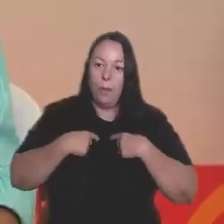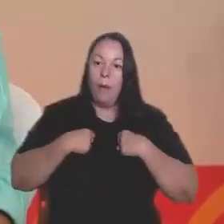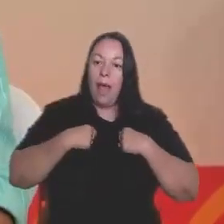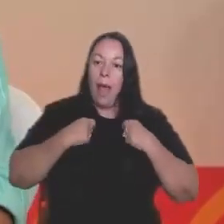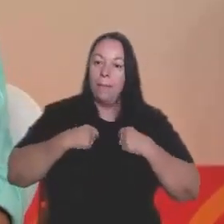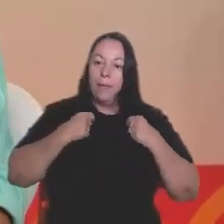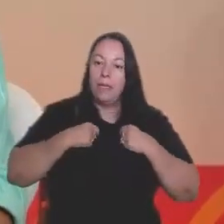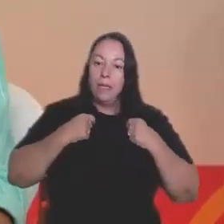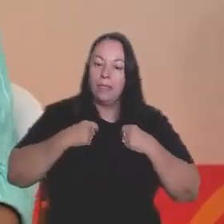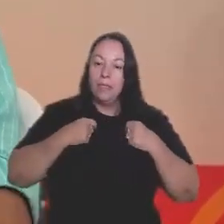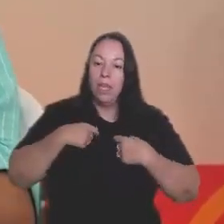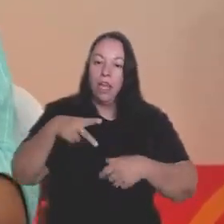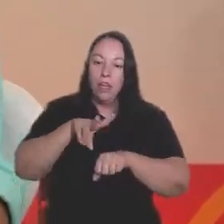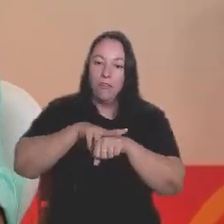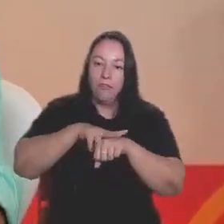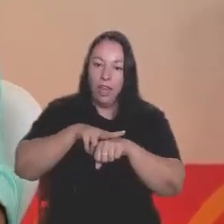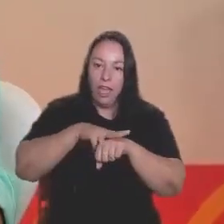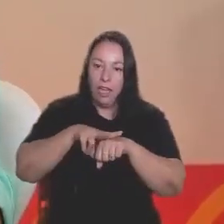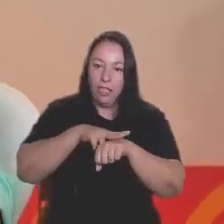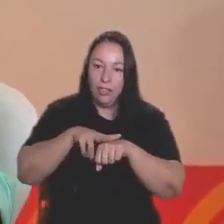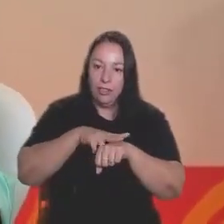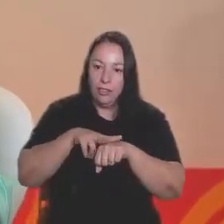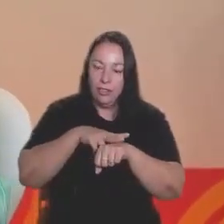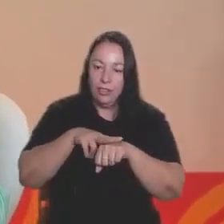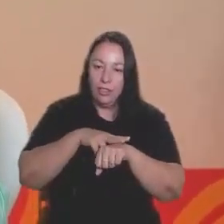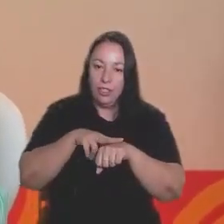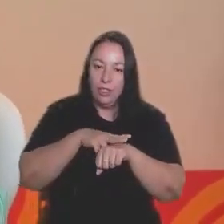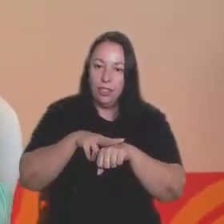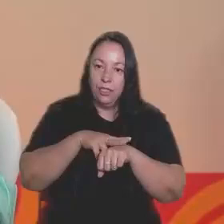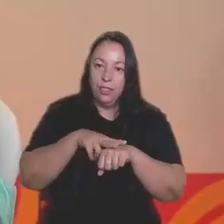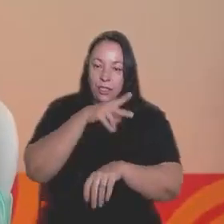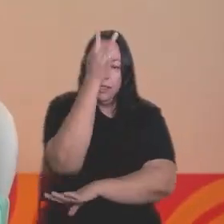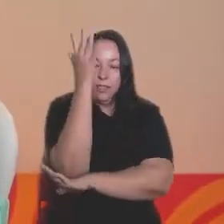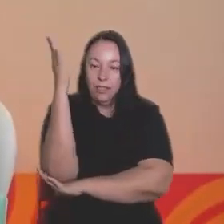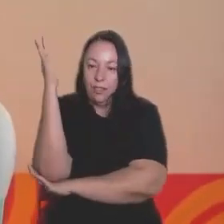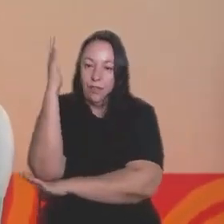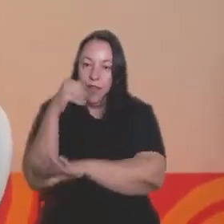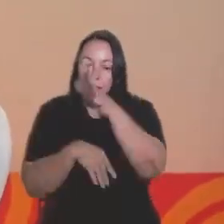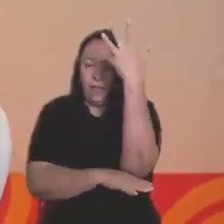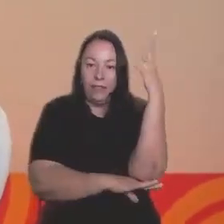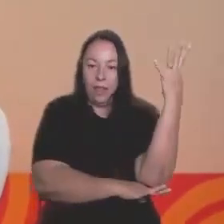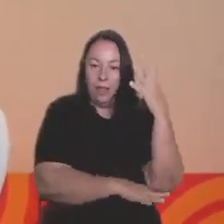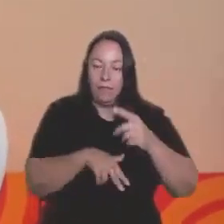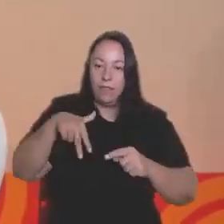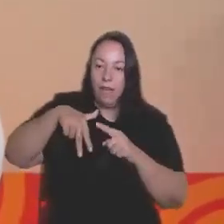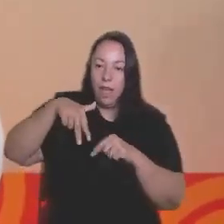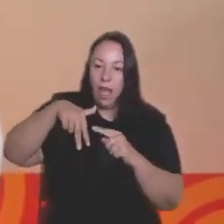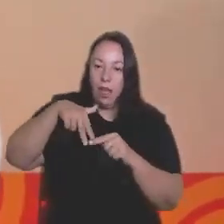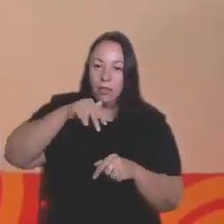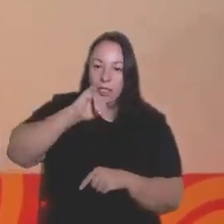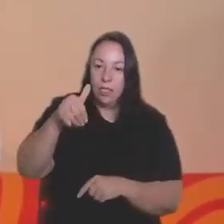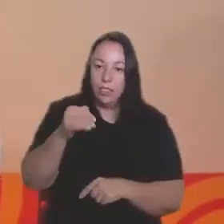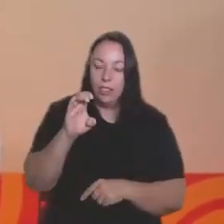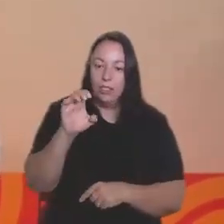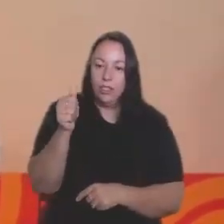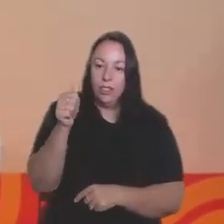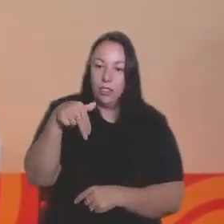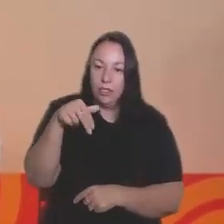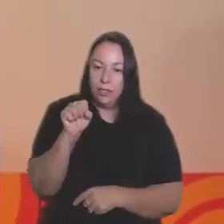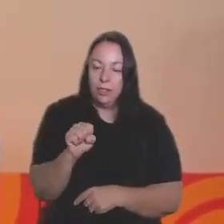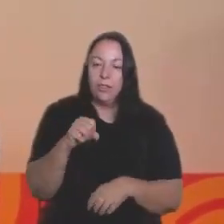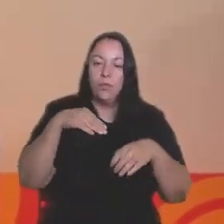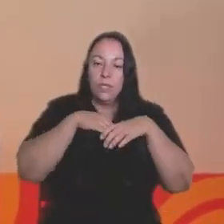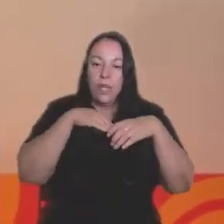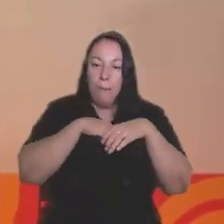é Rafael Rios, um homem branco de cabelos curtos rente à cabeça de tom escuro. Possui barba de mesmo tom. Ele traja camiseta